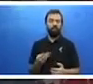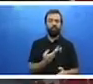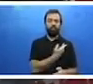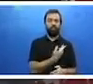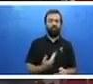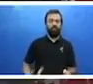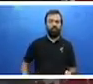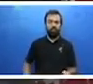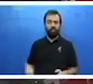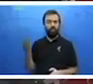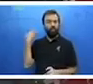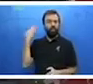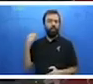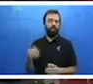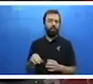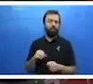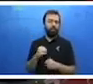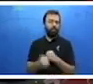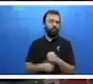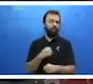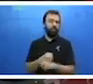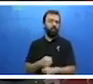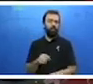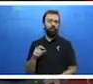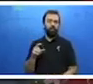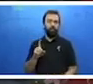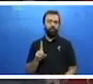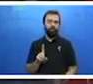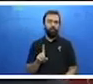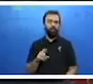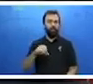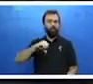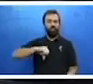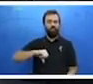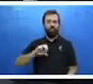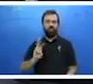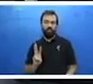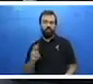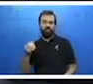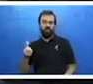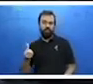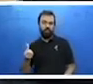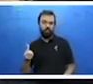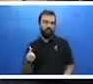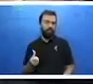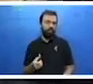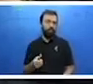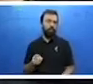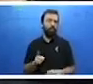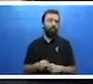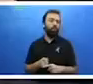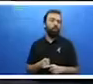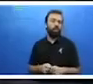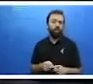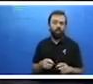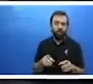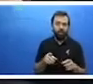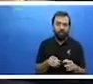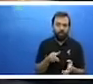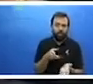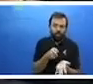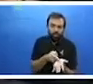em 1936 para mapear e analisar o território nacional, contar